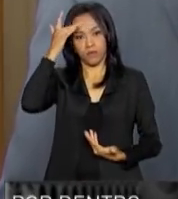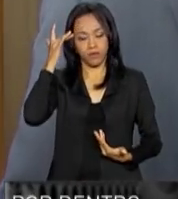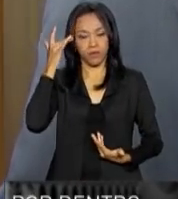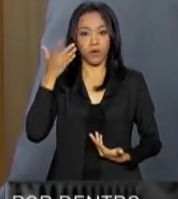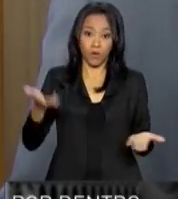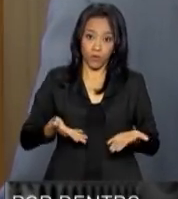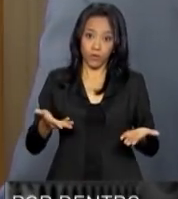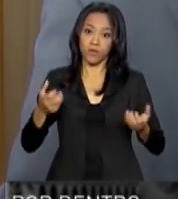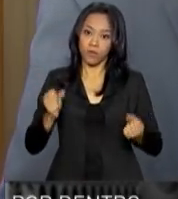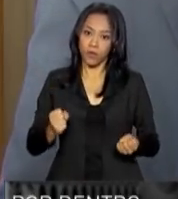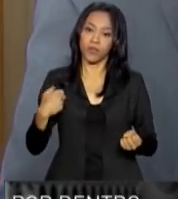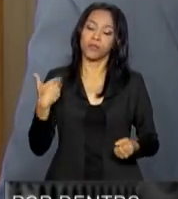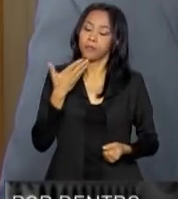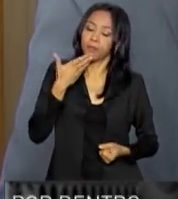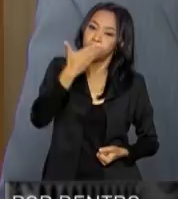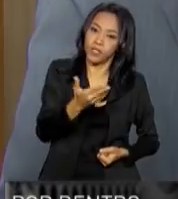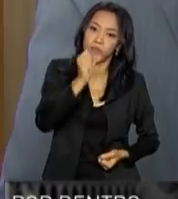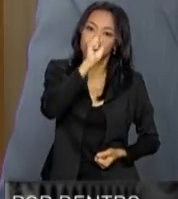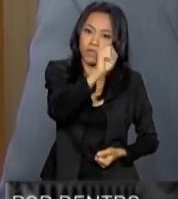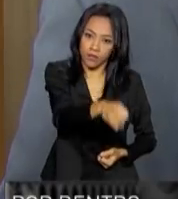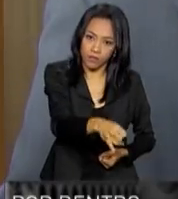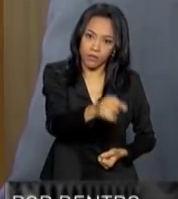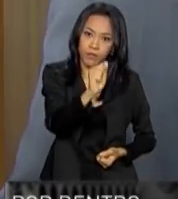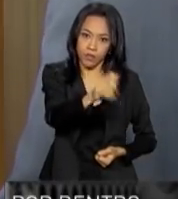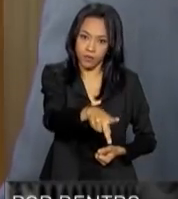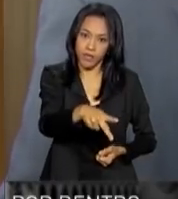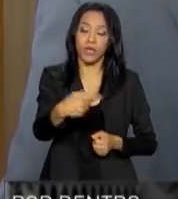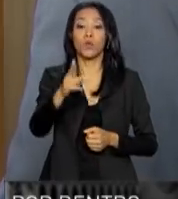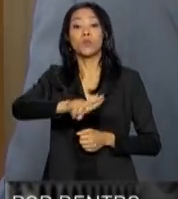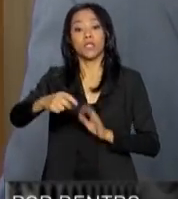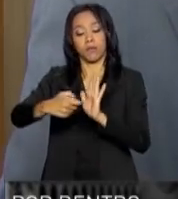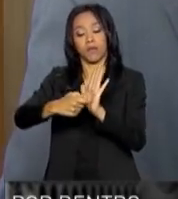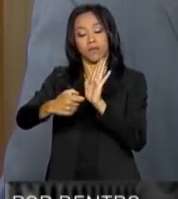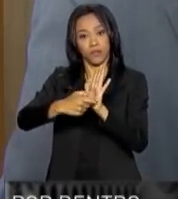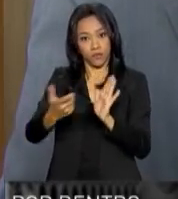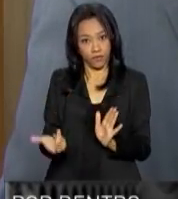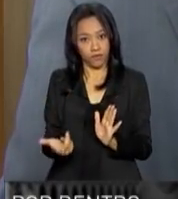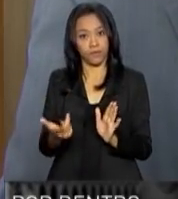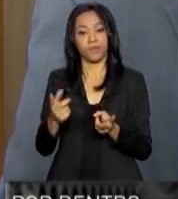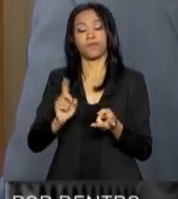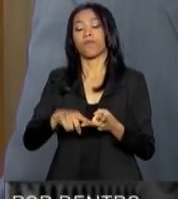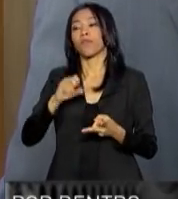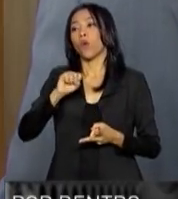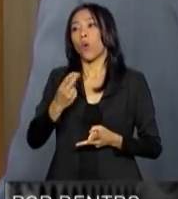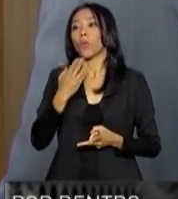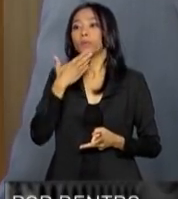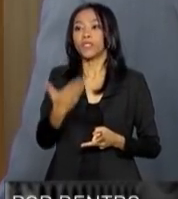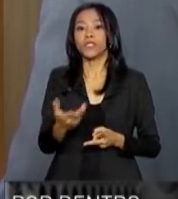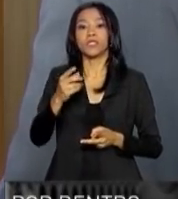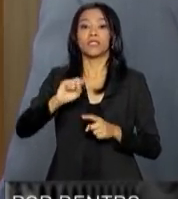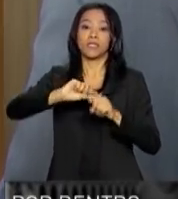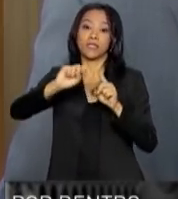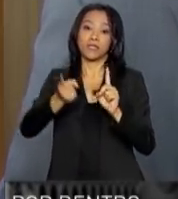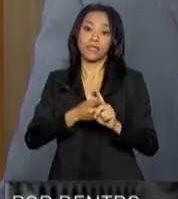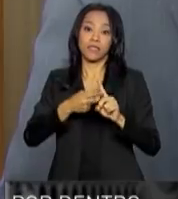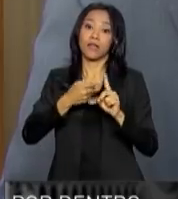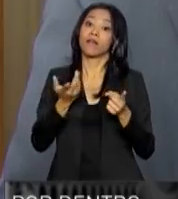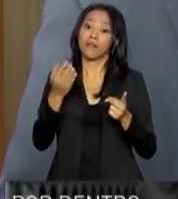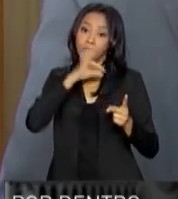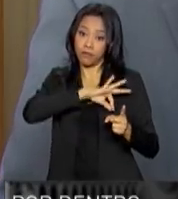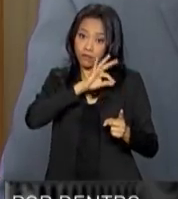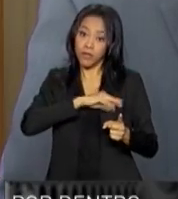hoje ele pode requerer sua aposentadoria por idade pelo aplicativo requerer sua o seu salário maternidade pelo aplicativo a partir da metade do mês